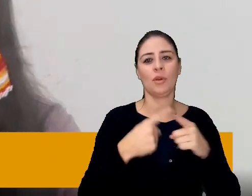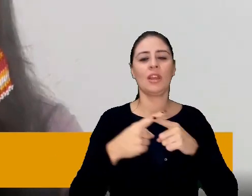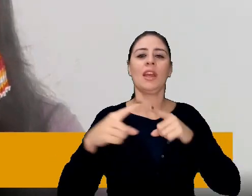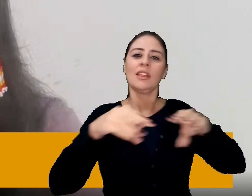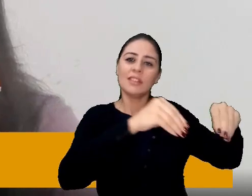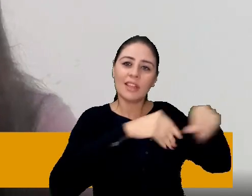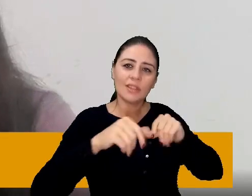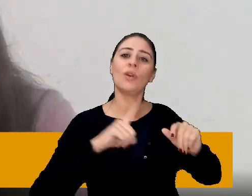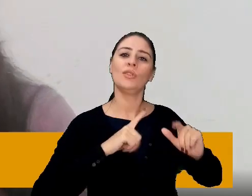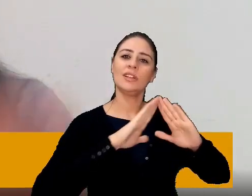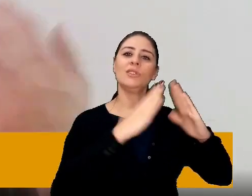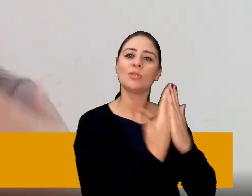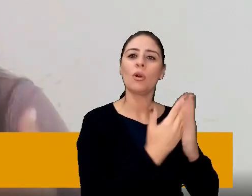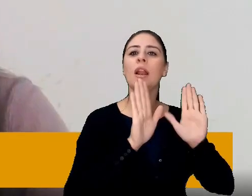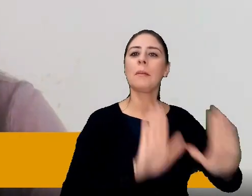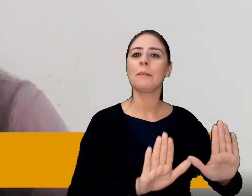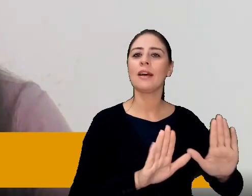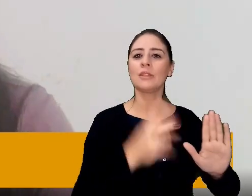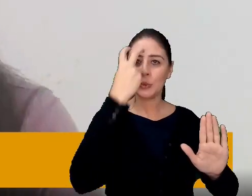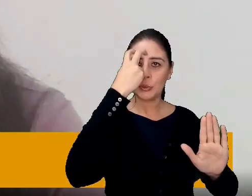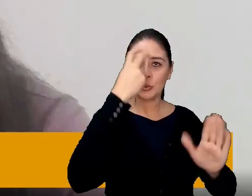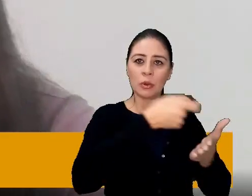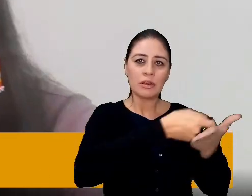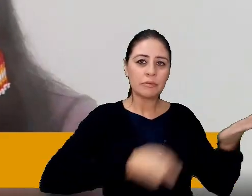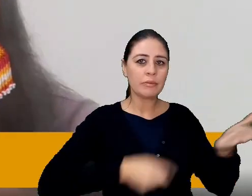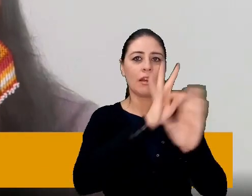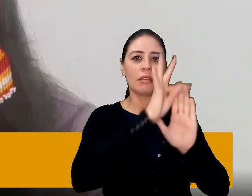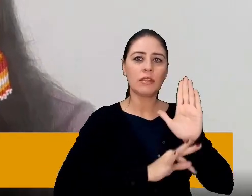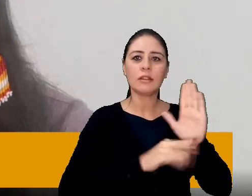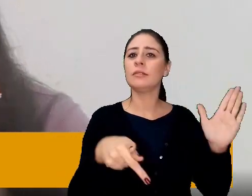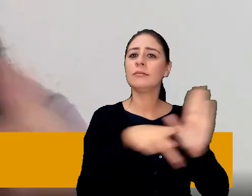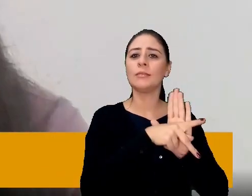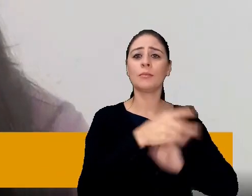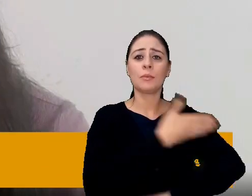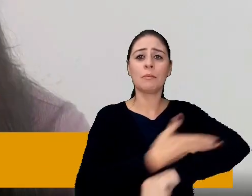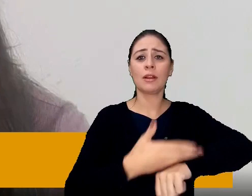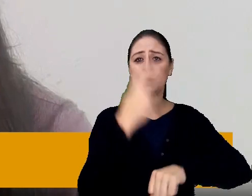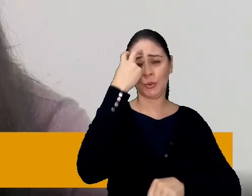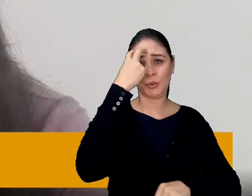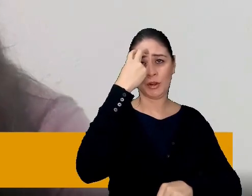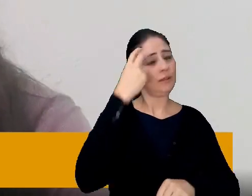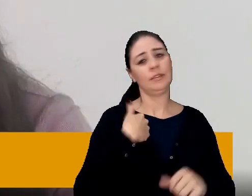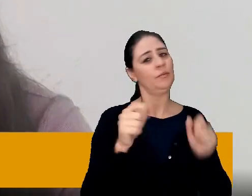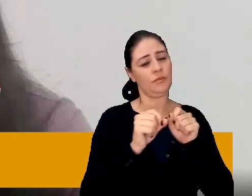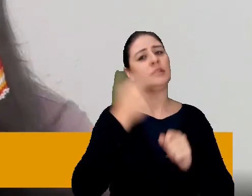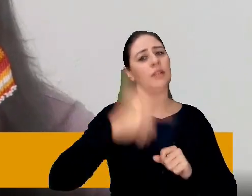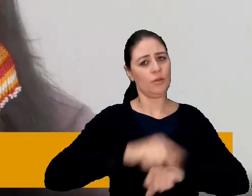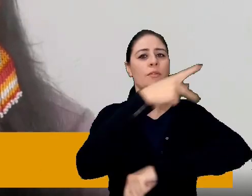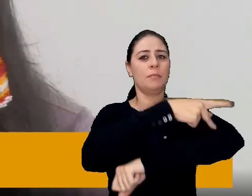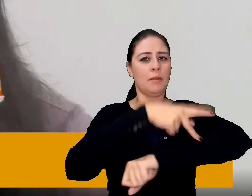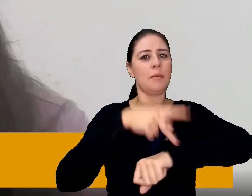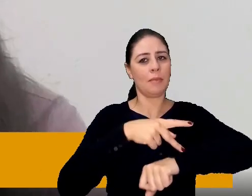Por quê? Porque o território é demarcado, tem uma escola, mas ela ainda tem um formato branco dentro de uma aldeia. Então,